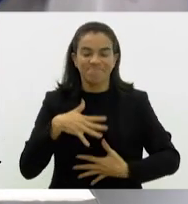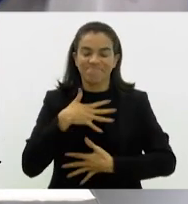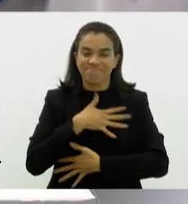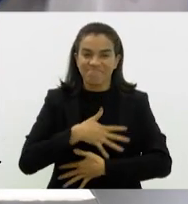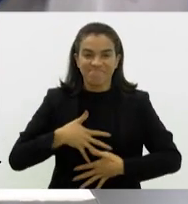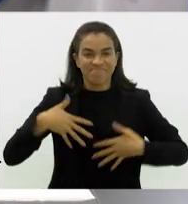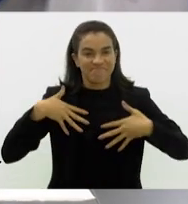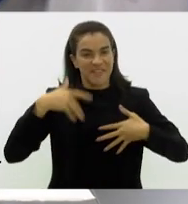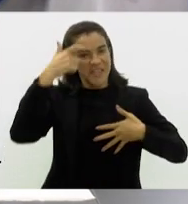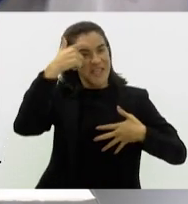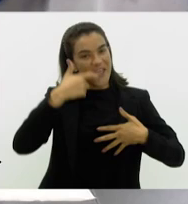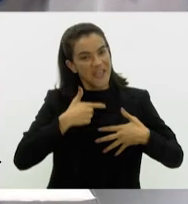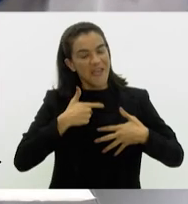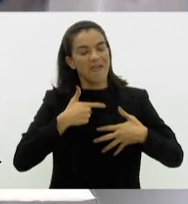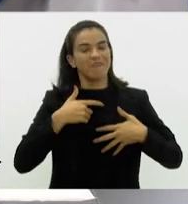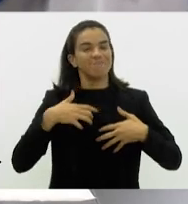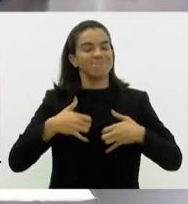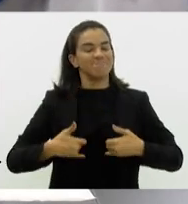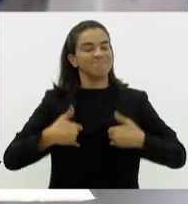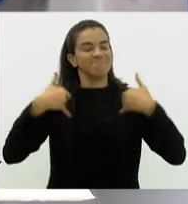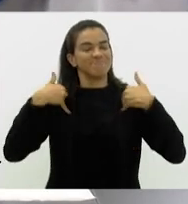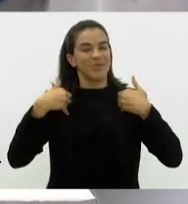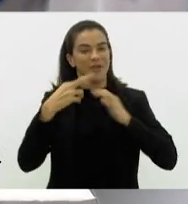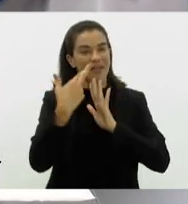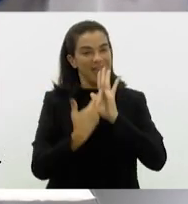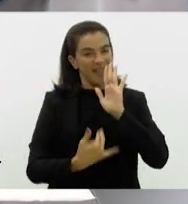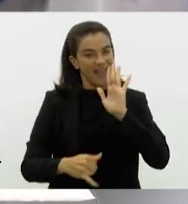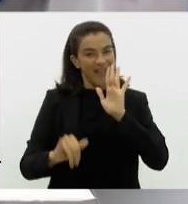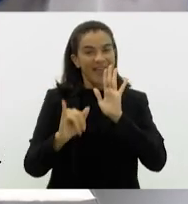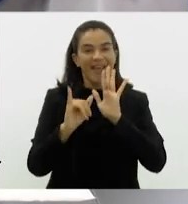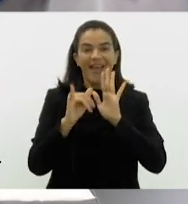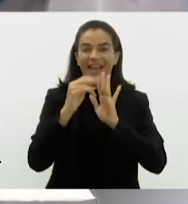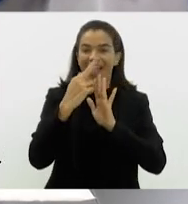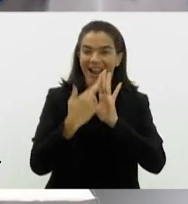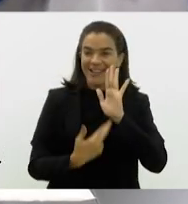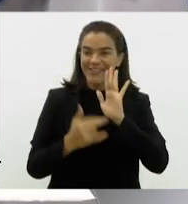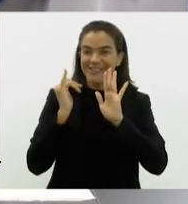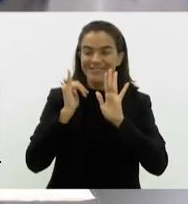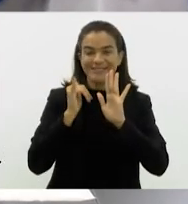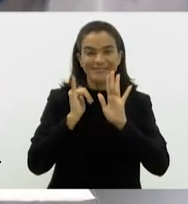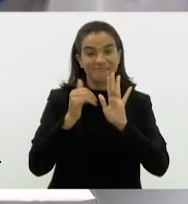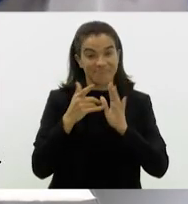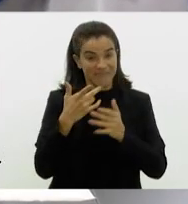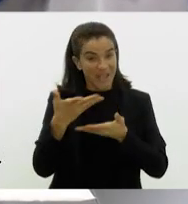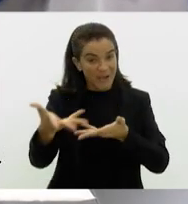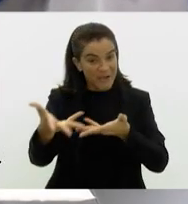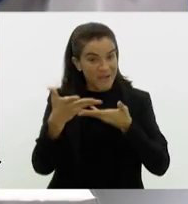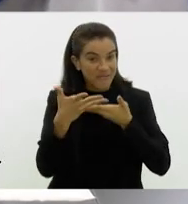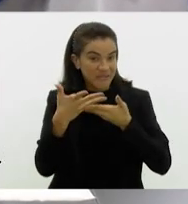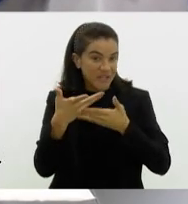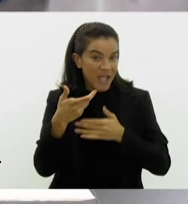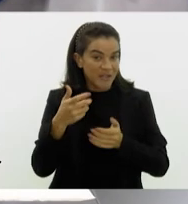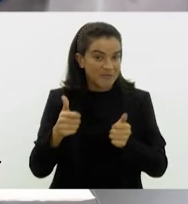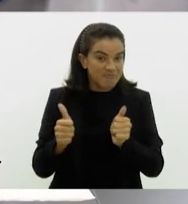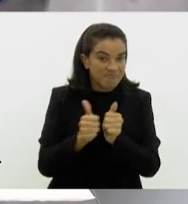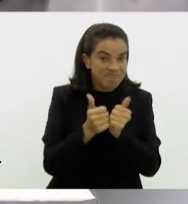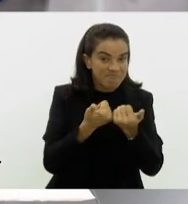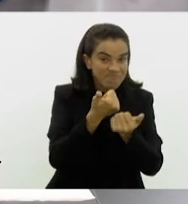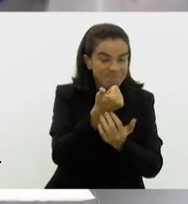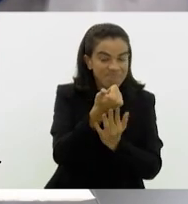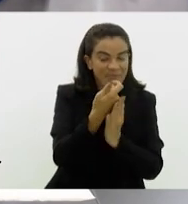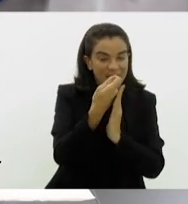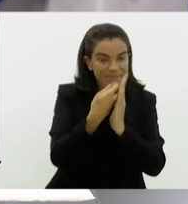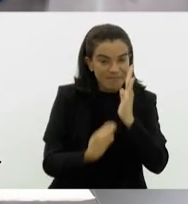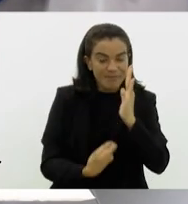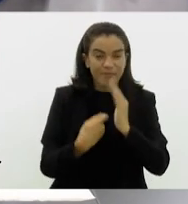ter sido relator. E já está convidado para ser coautor. Muito bom, parabéns. Item 20,